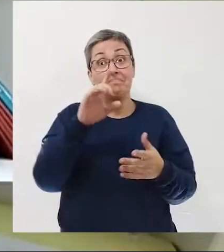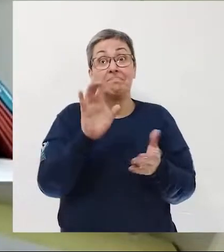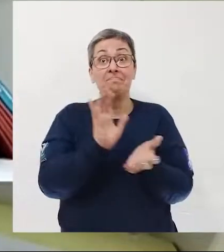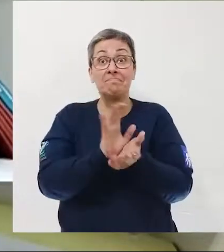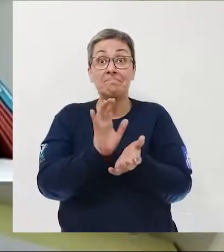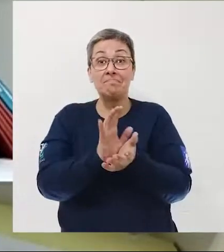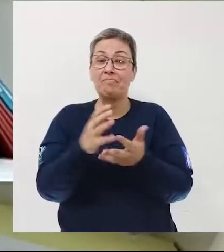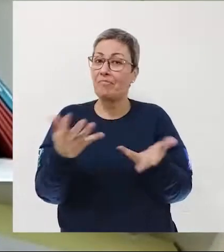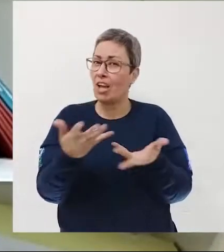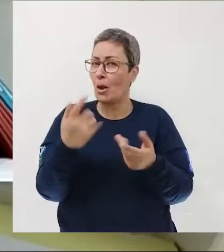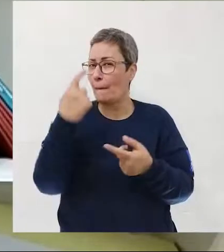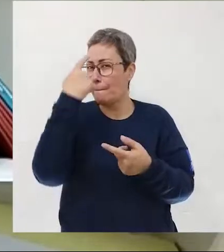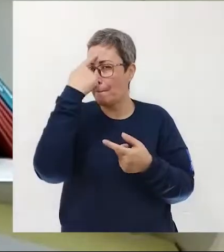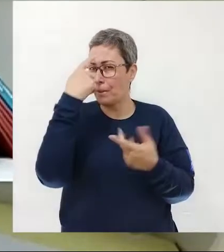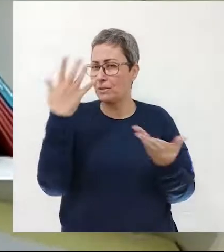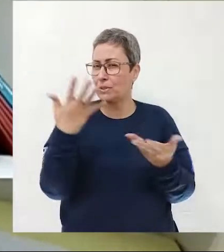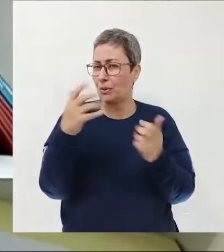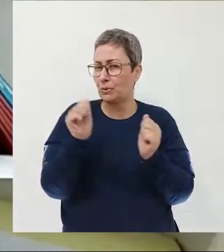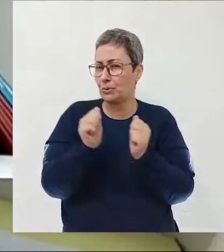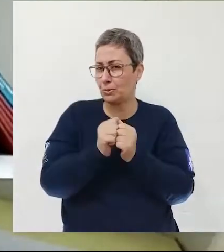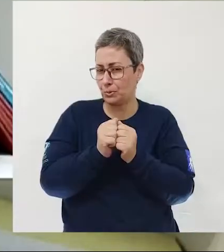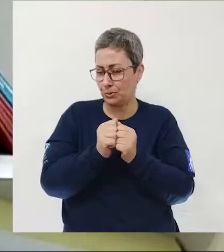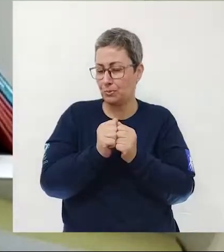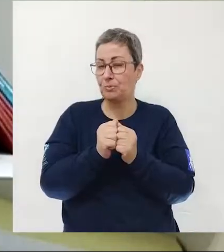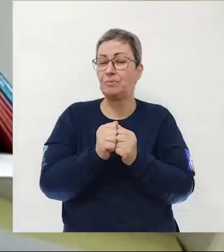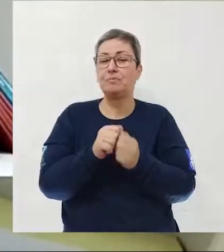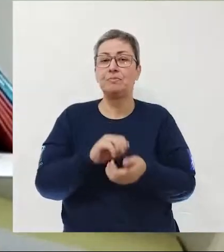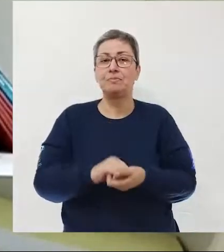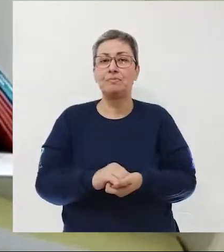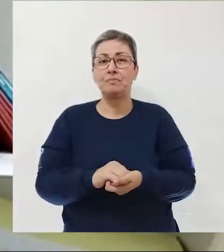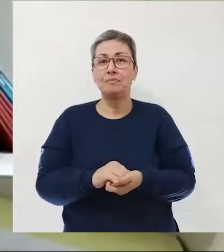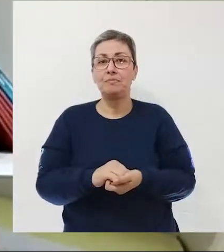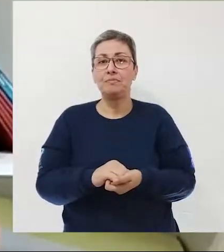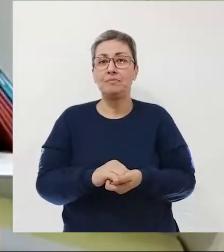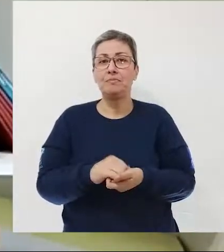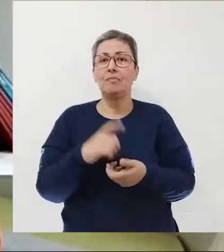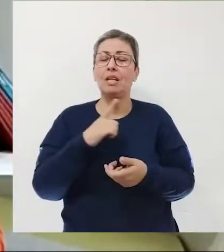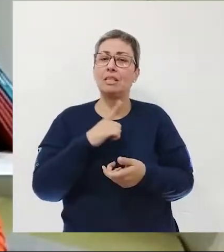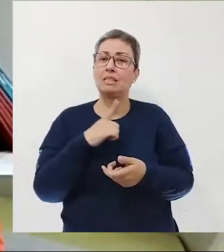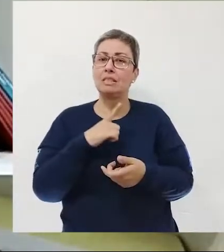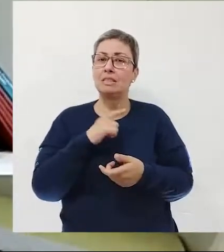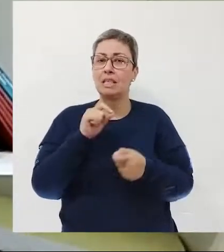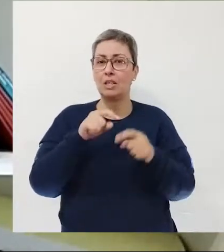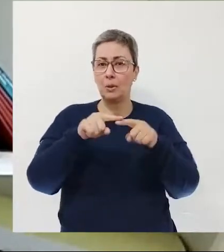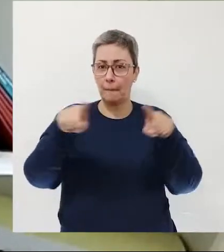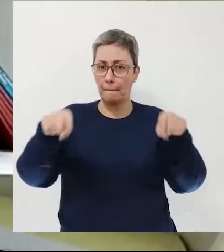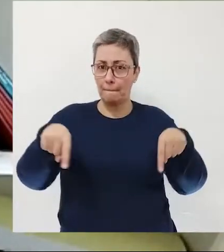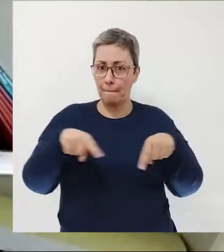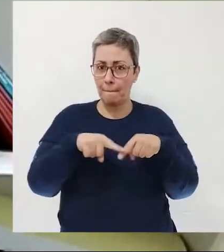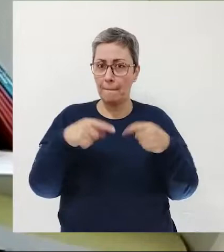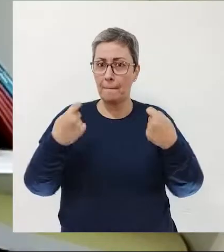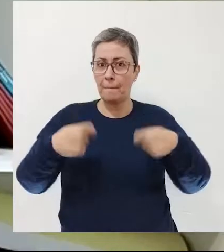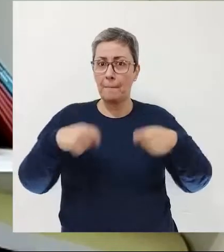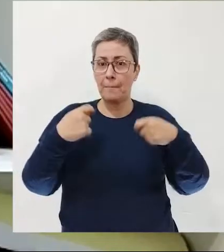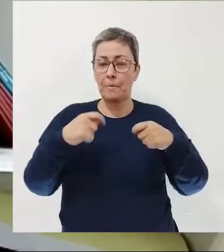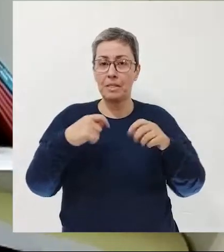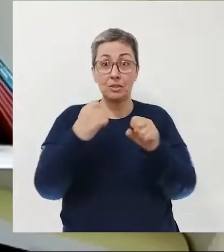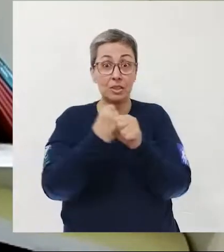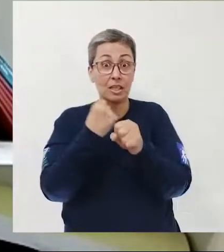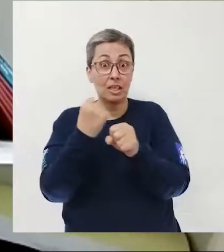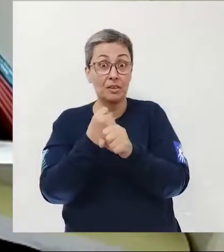pessoal, agora pensem aqui junto comigo. Tem uma sala que está precisando